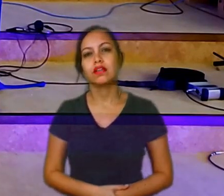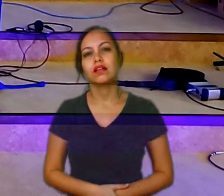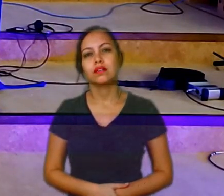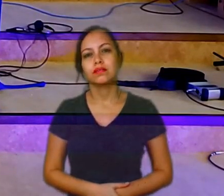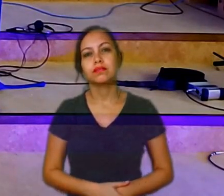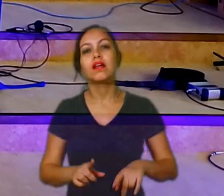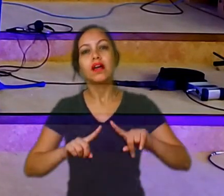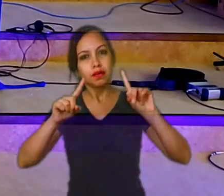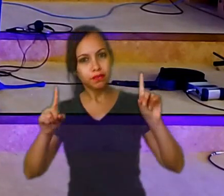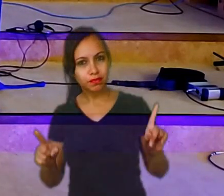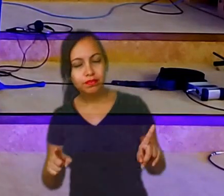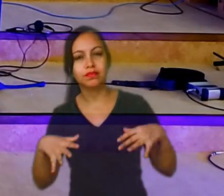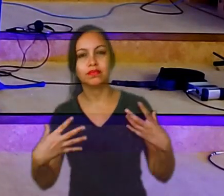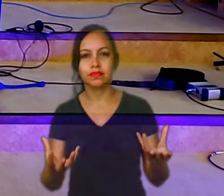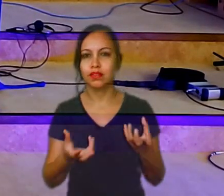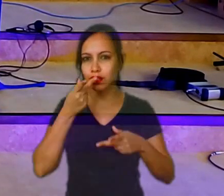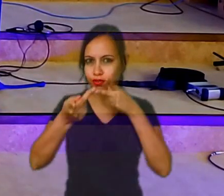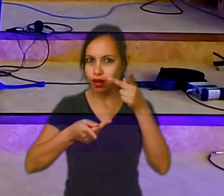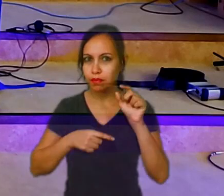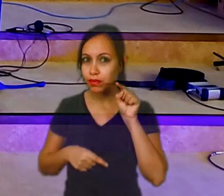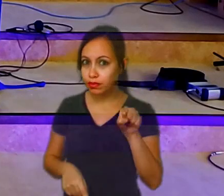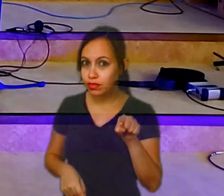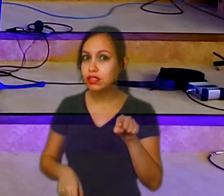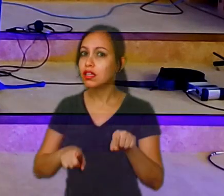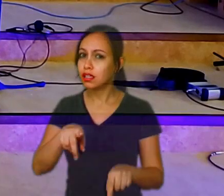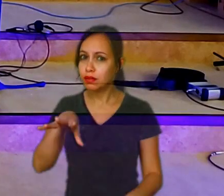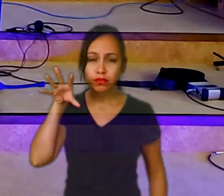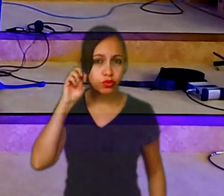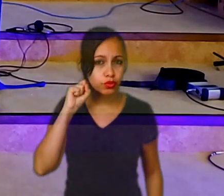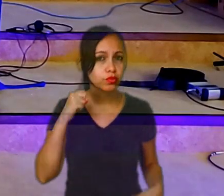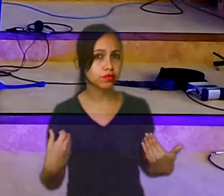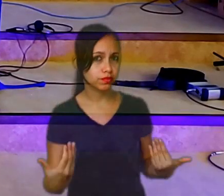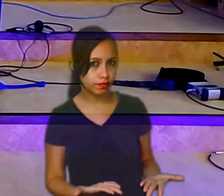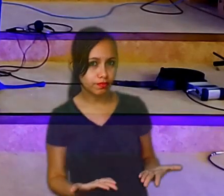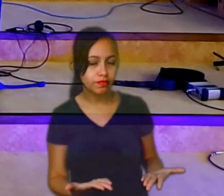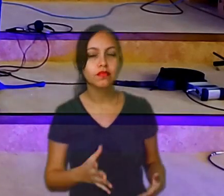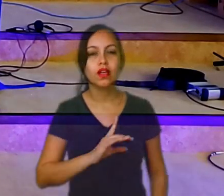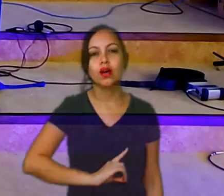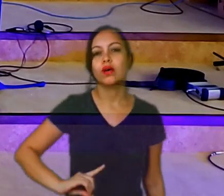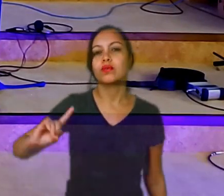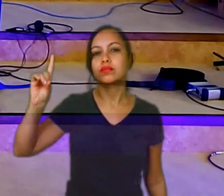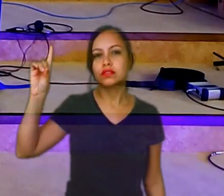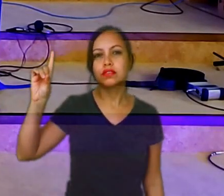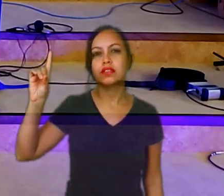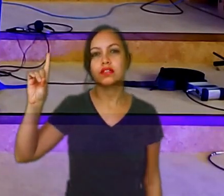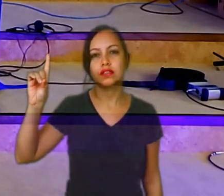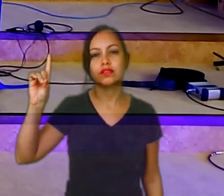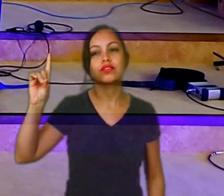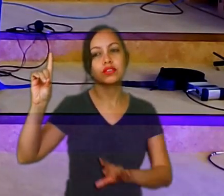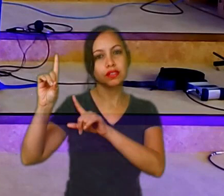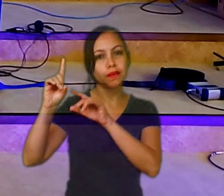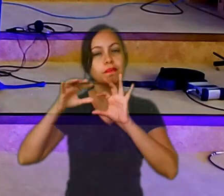Mas eu quero falar para você que me ouve nesse momento. O Deus que